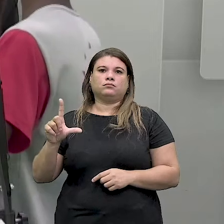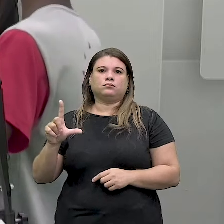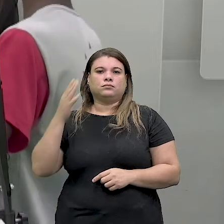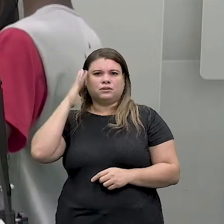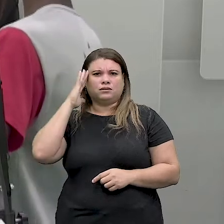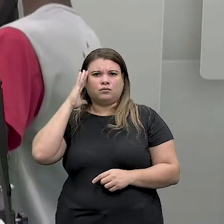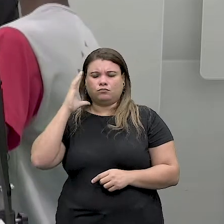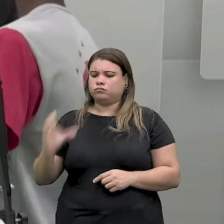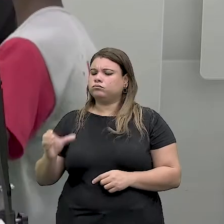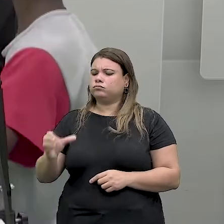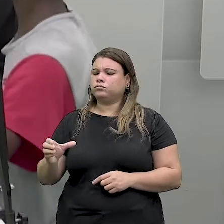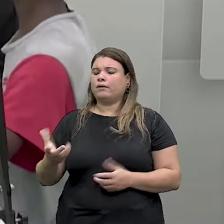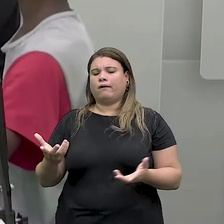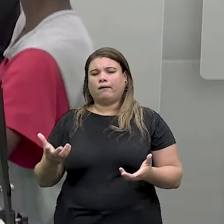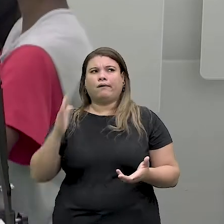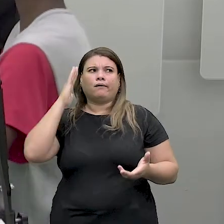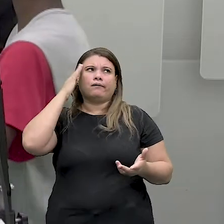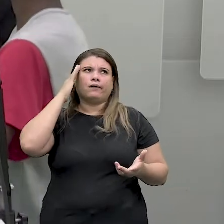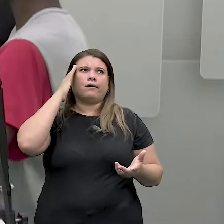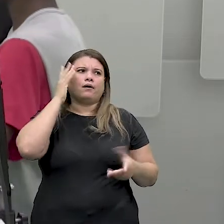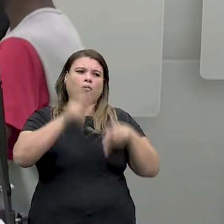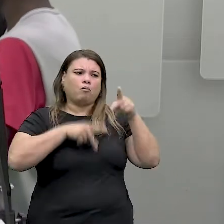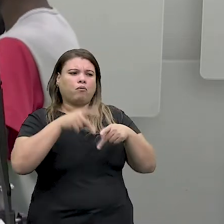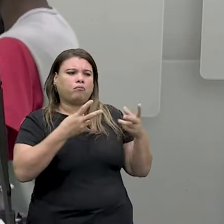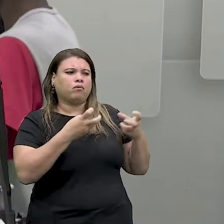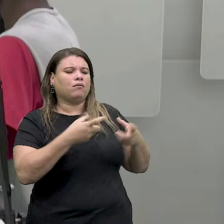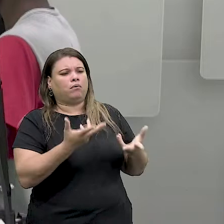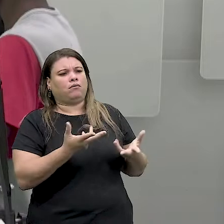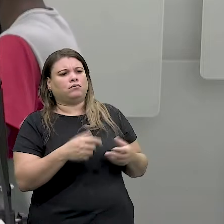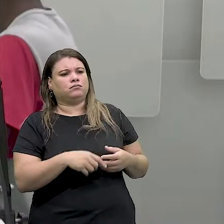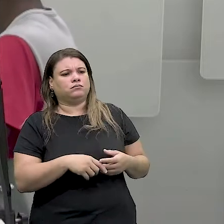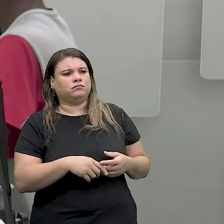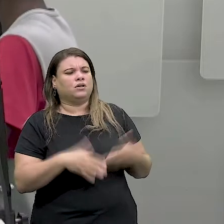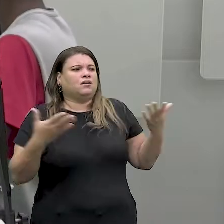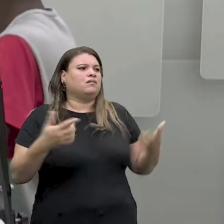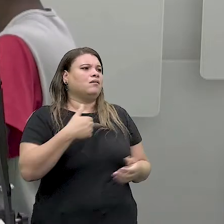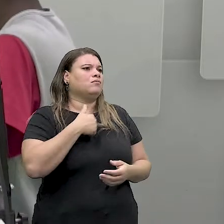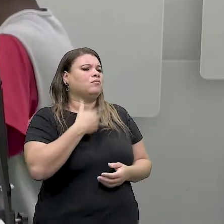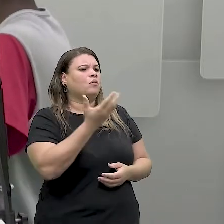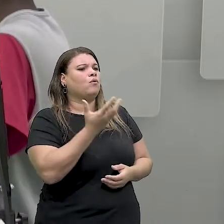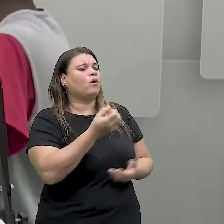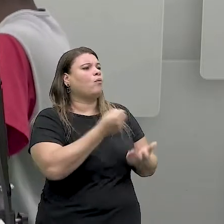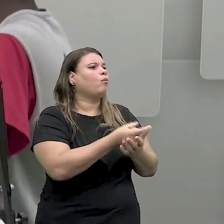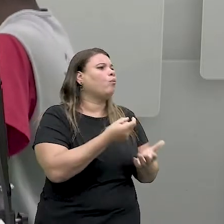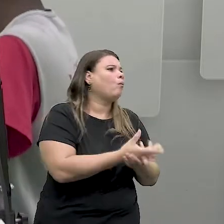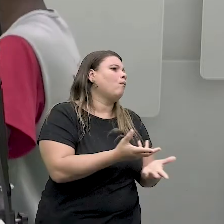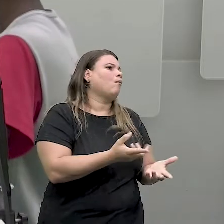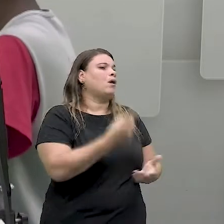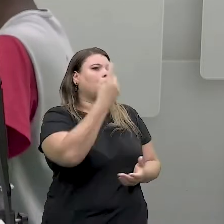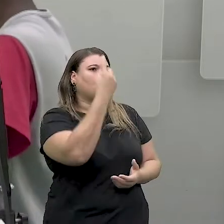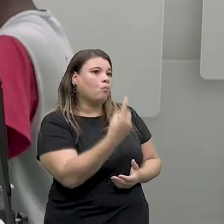cara vai vender leite, eu quero 3 litros de leite. Antes ele não tinha essa referência. Não tinha um padrão, não né? Tinha um nem padrão. de moeda, nem